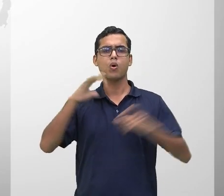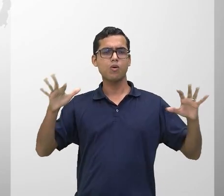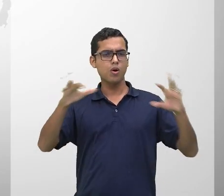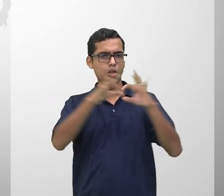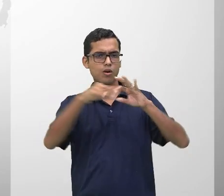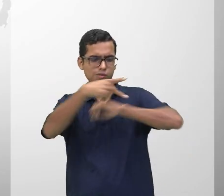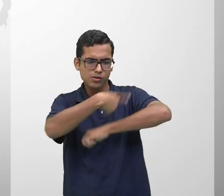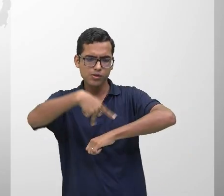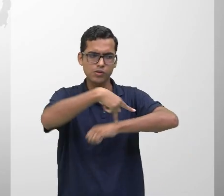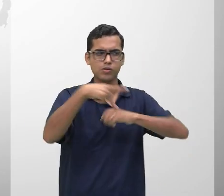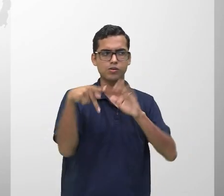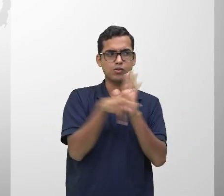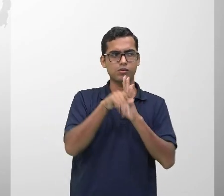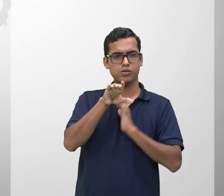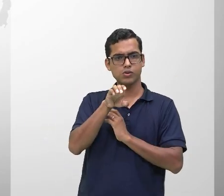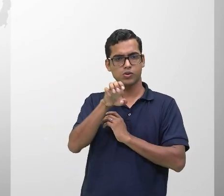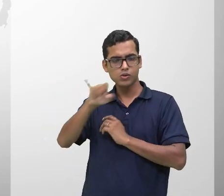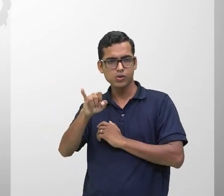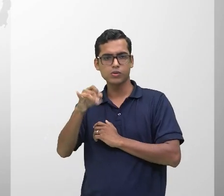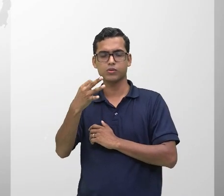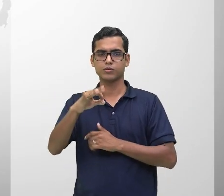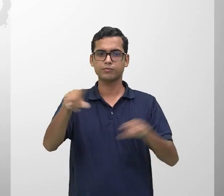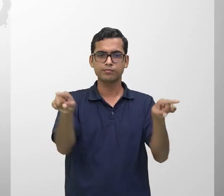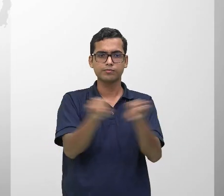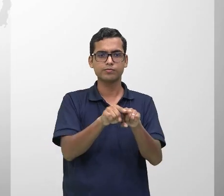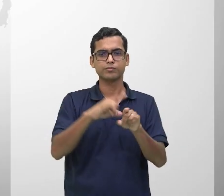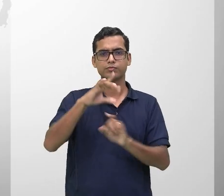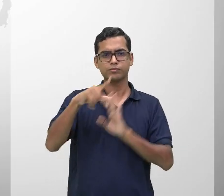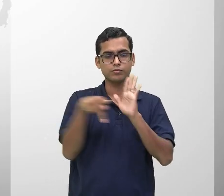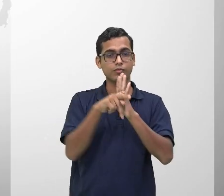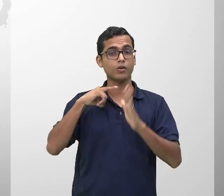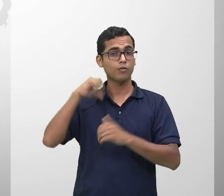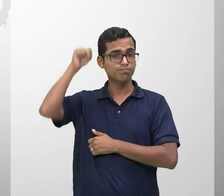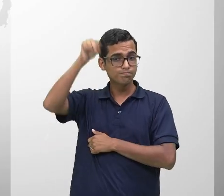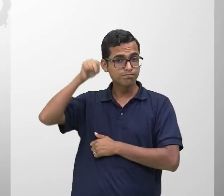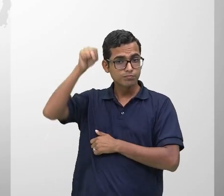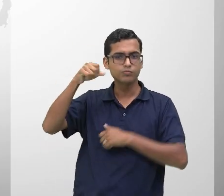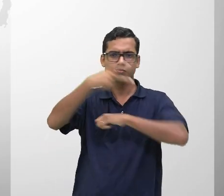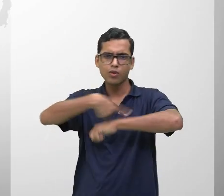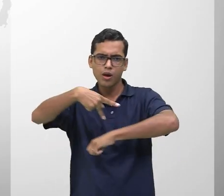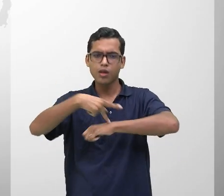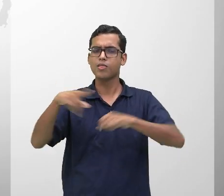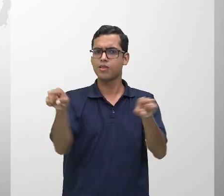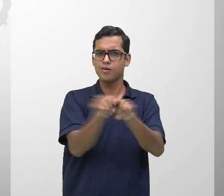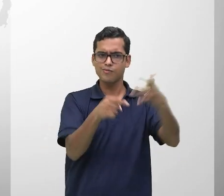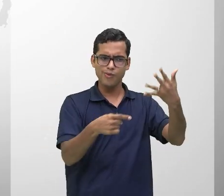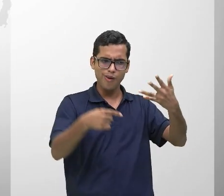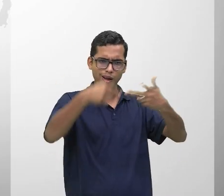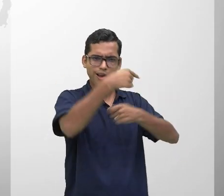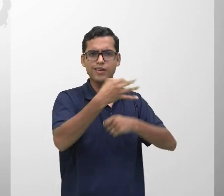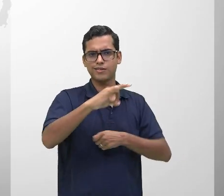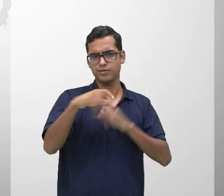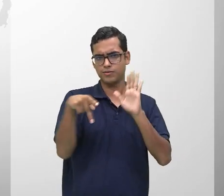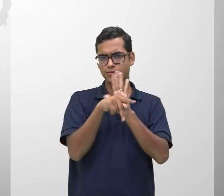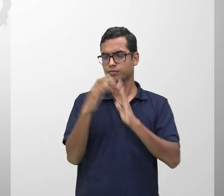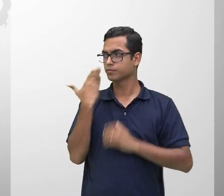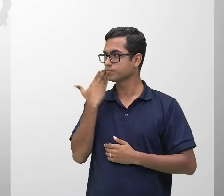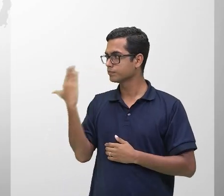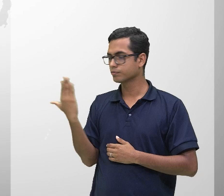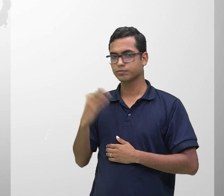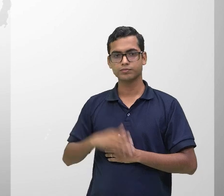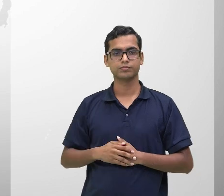a CEI, né? Com exceção da Ucrânia, que ainda a gente ainda não sabe o que pode ocorrer. Além,